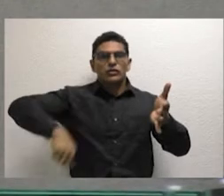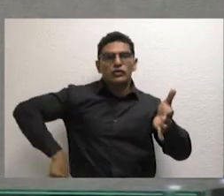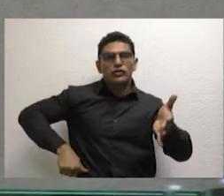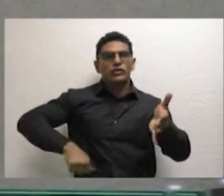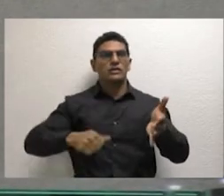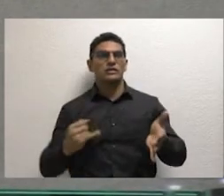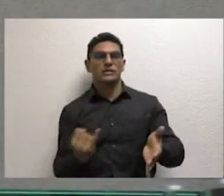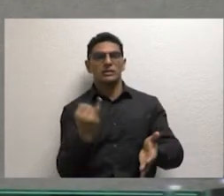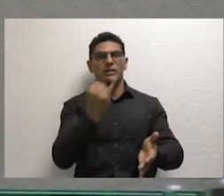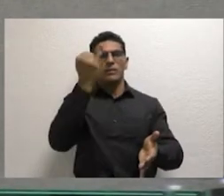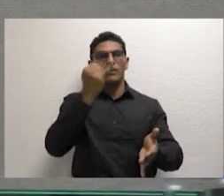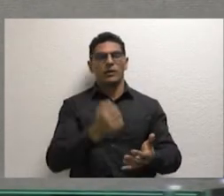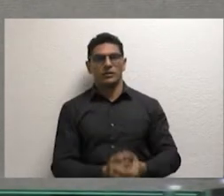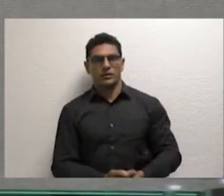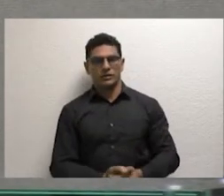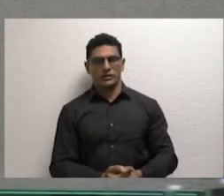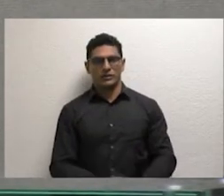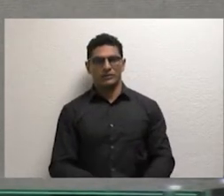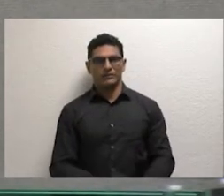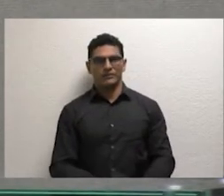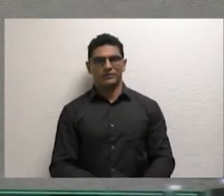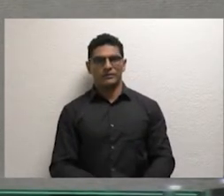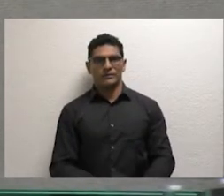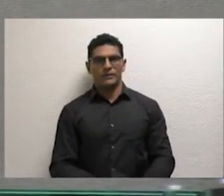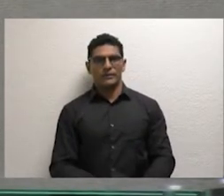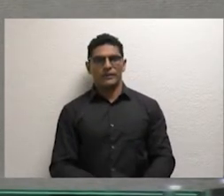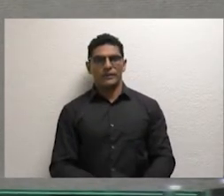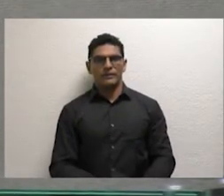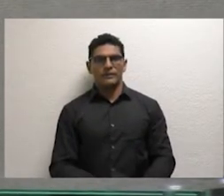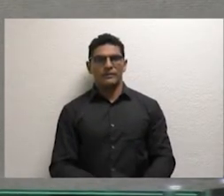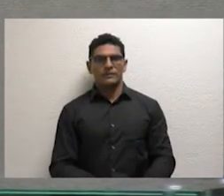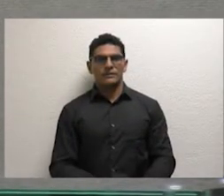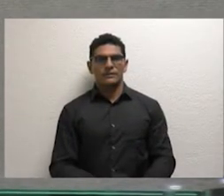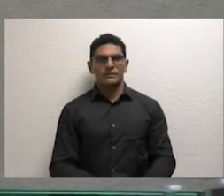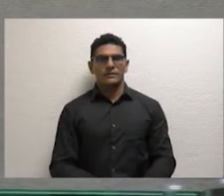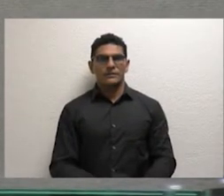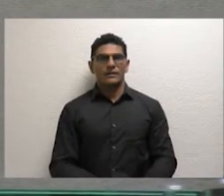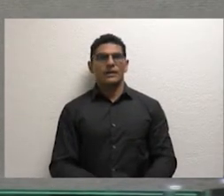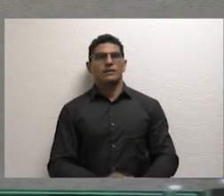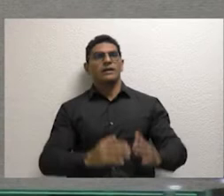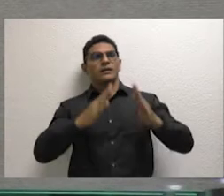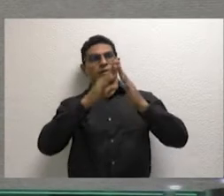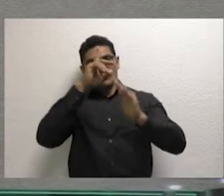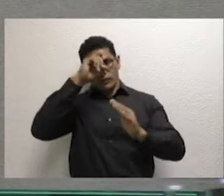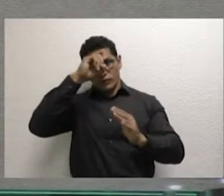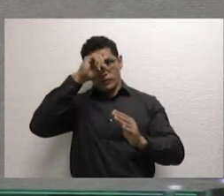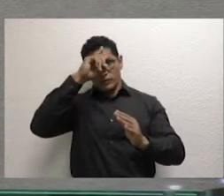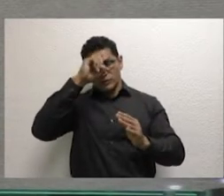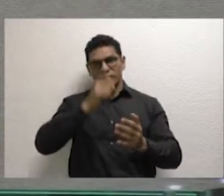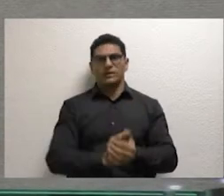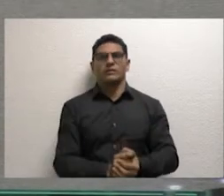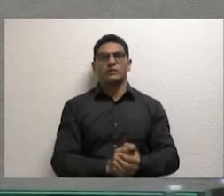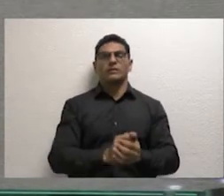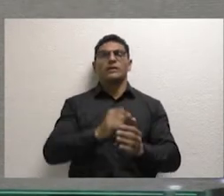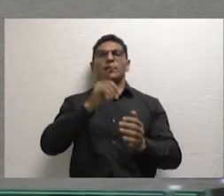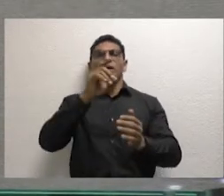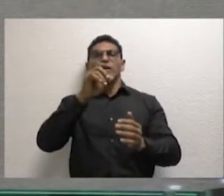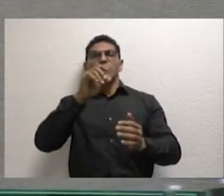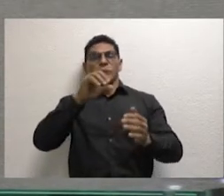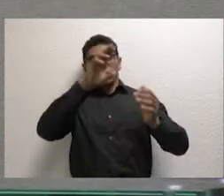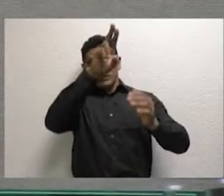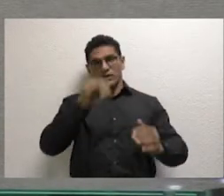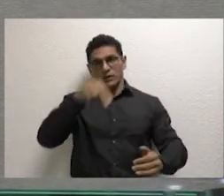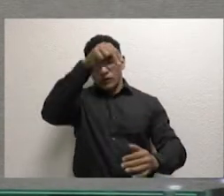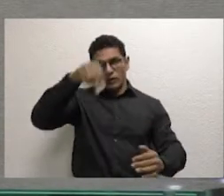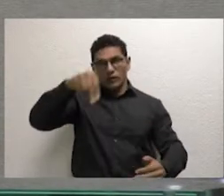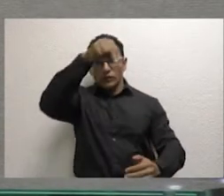e tirar aquela pecha de elefante branco do Delfina Aziz é importantíssimo porque a Zona Norte precisa